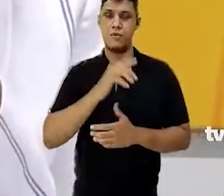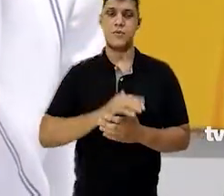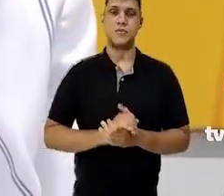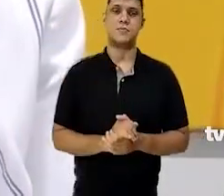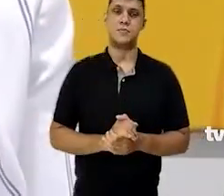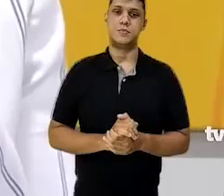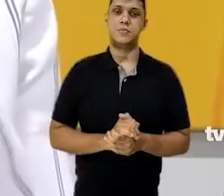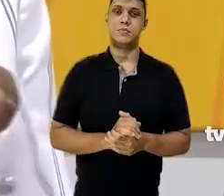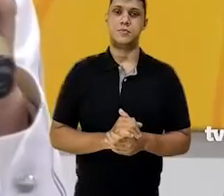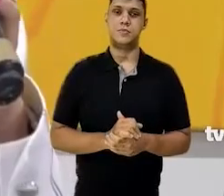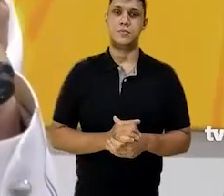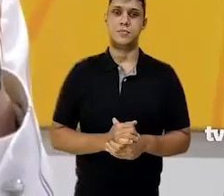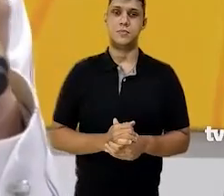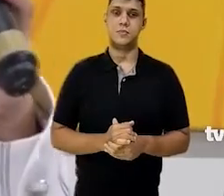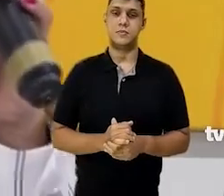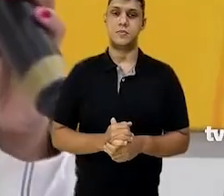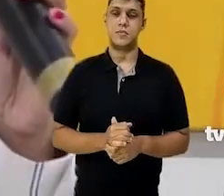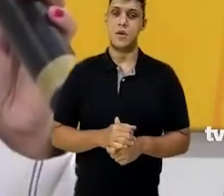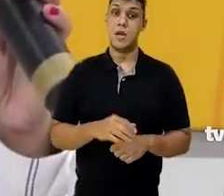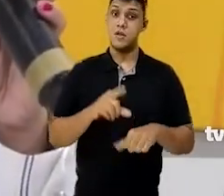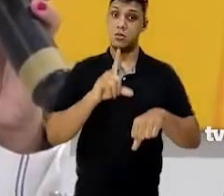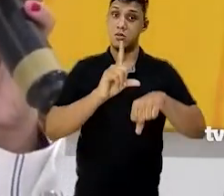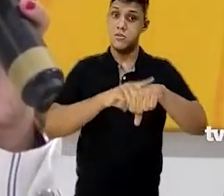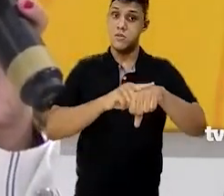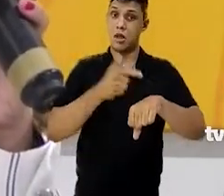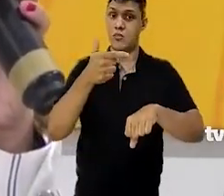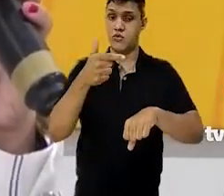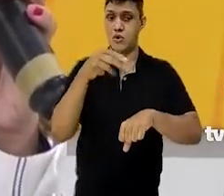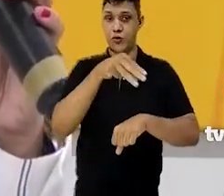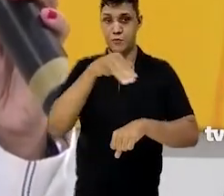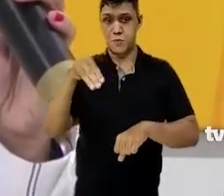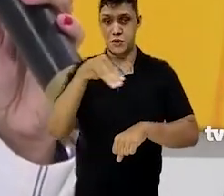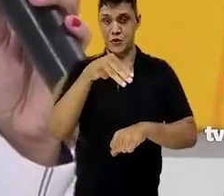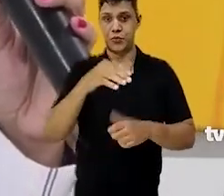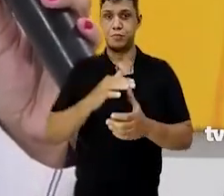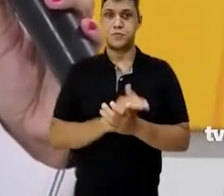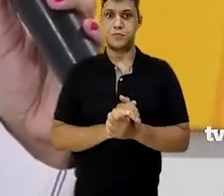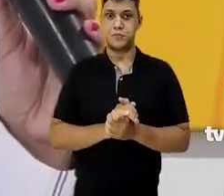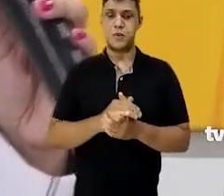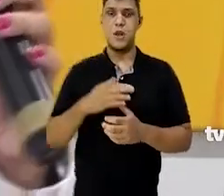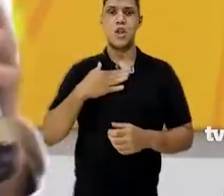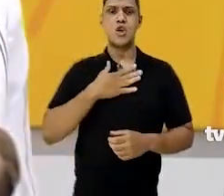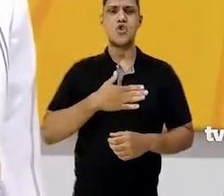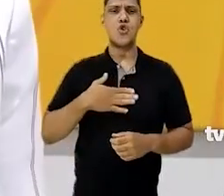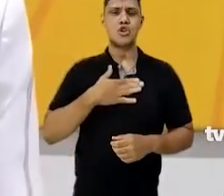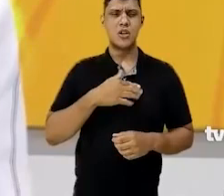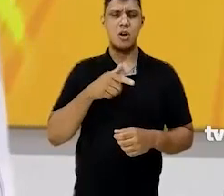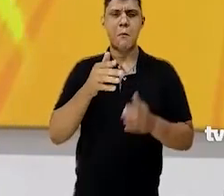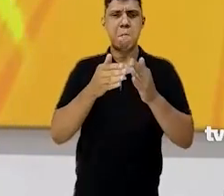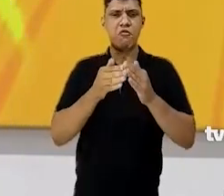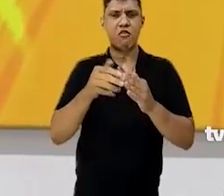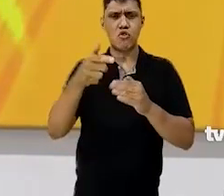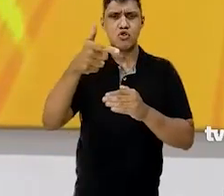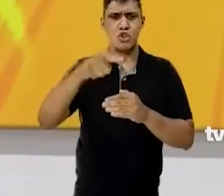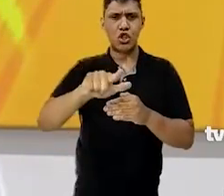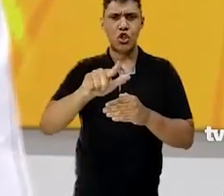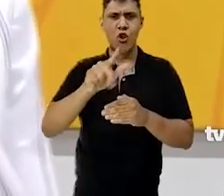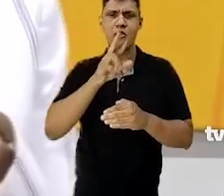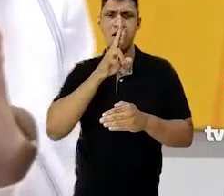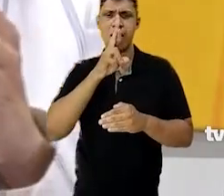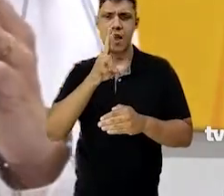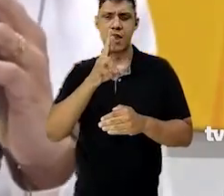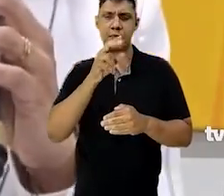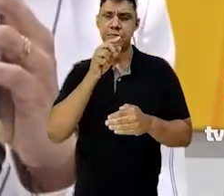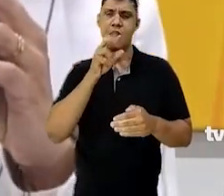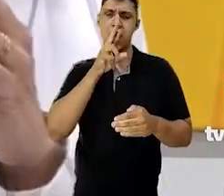Candidato Chico da Caern, o seu tempo é de 2 minutos, por favor. Eu gostaria de repetir essa pergunta, que eu não entendi. Vou repetir a pergunta.